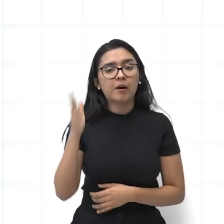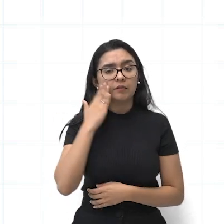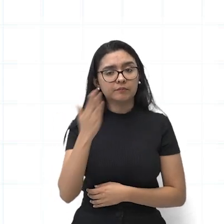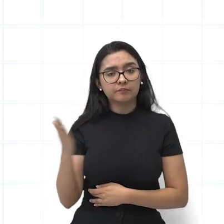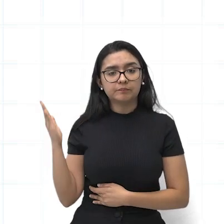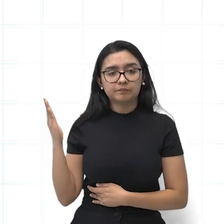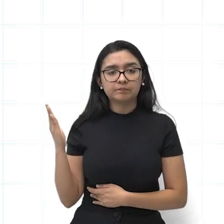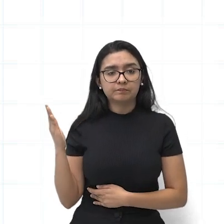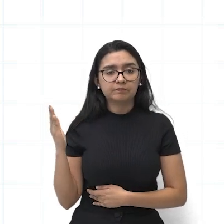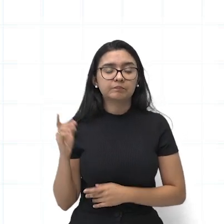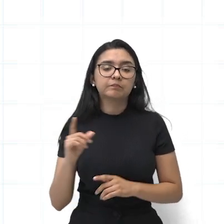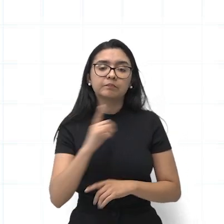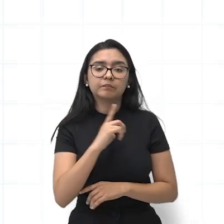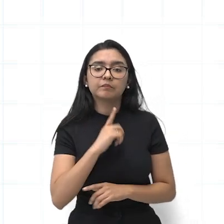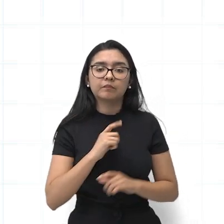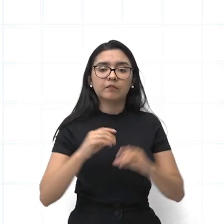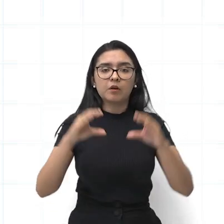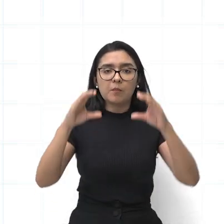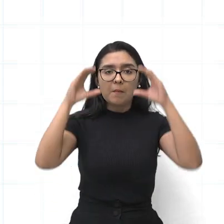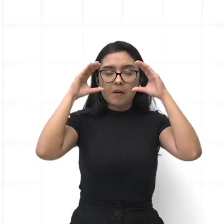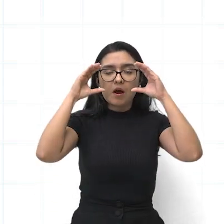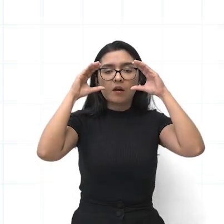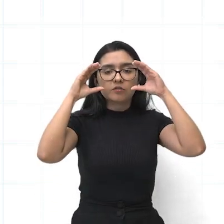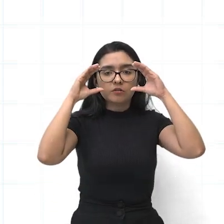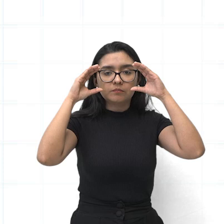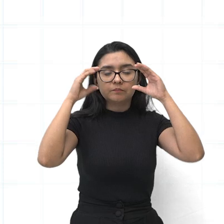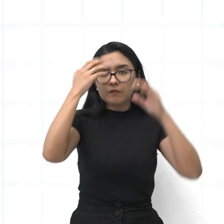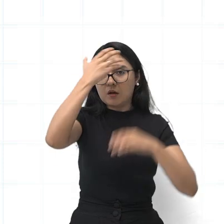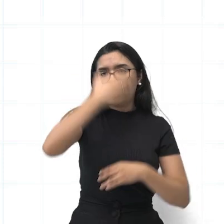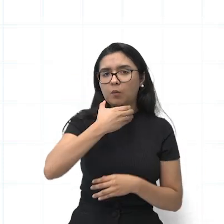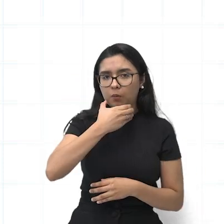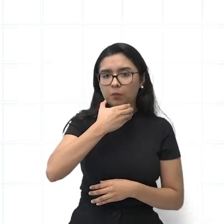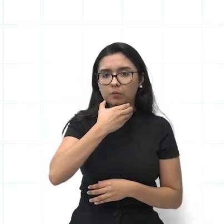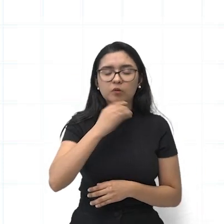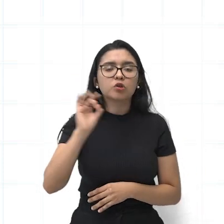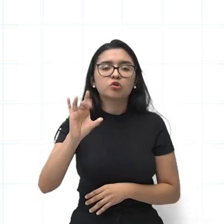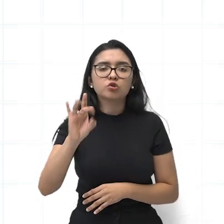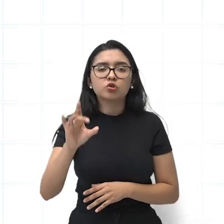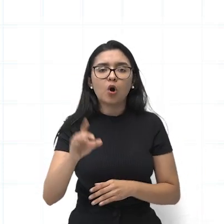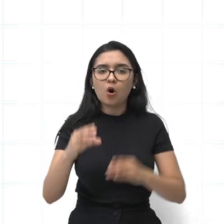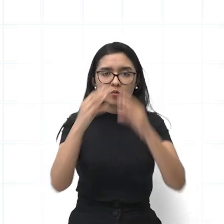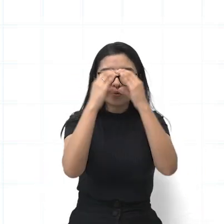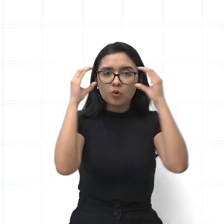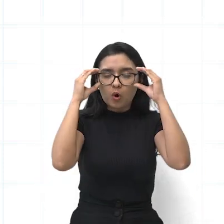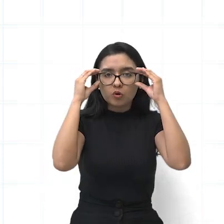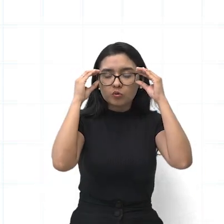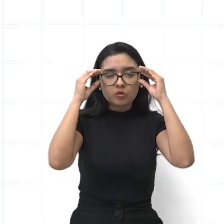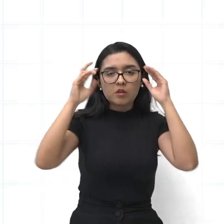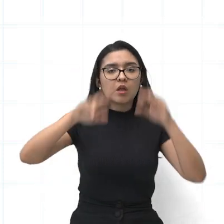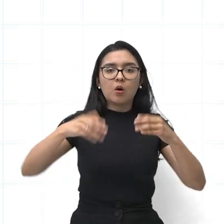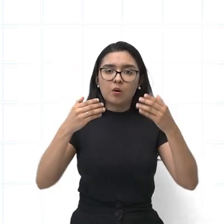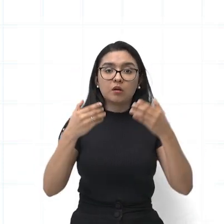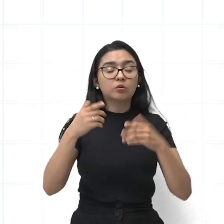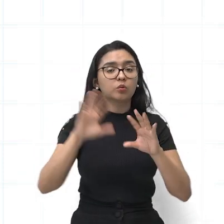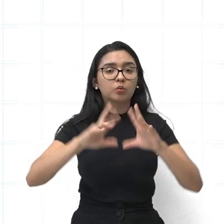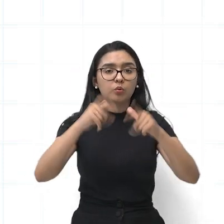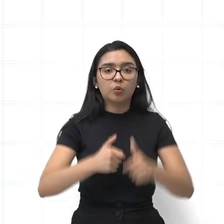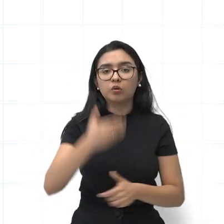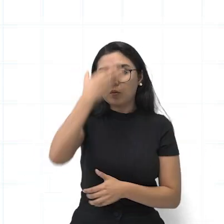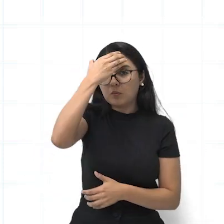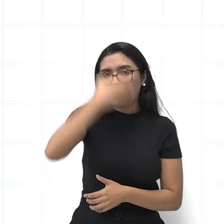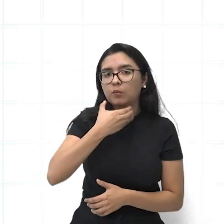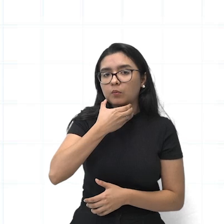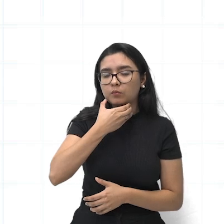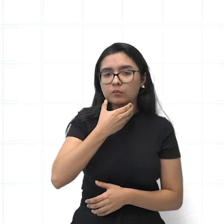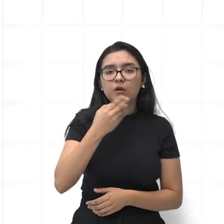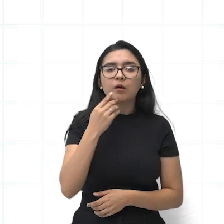lado. A gente tem uma máscara de proteção, né? Inclusive ela não protege só os olhos, ela protege ali também a